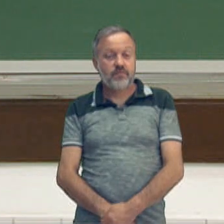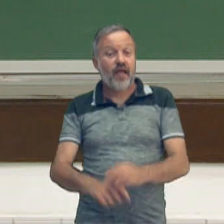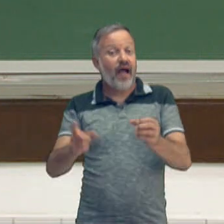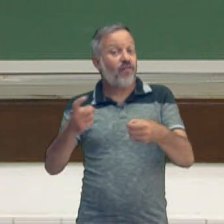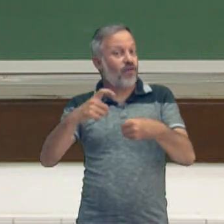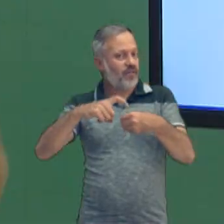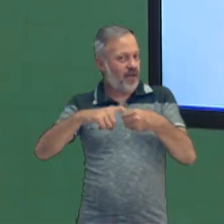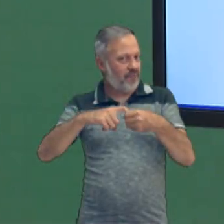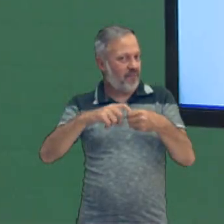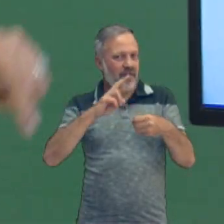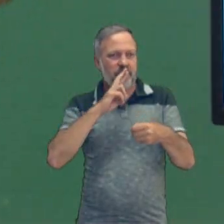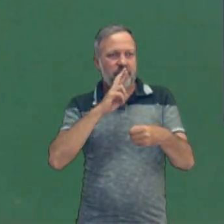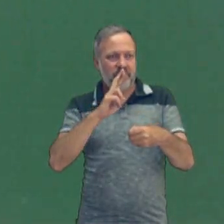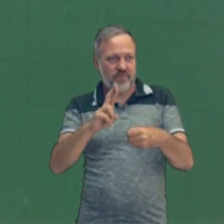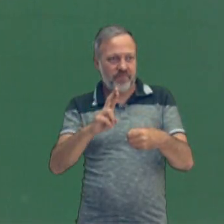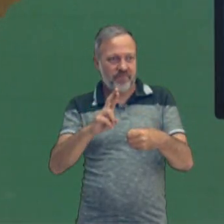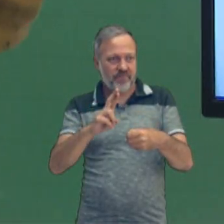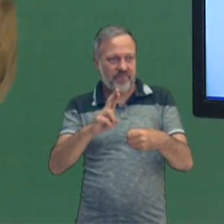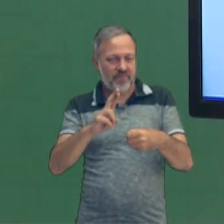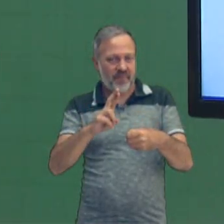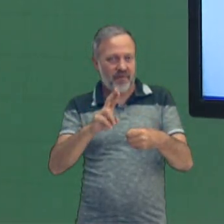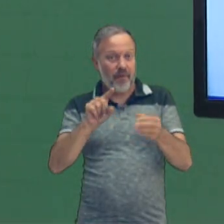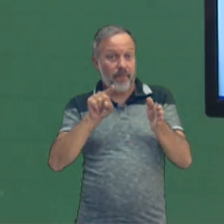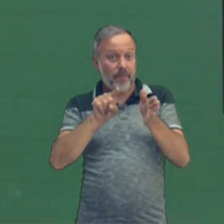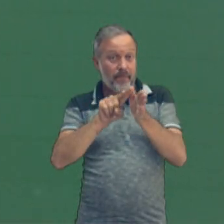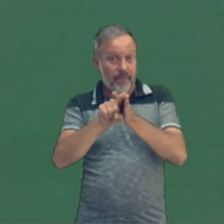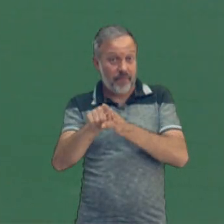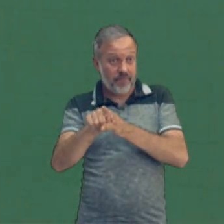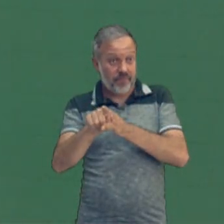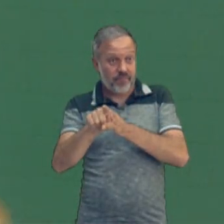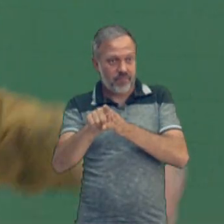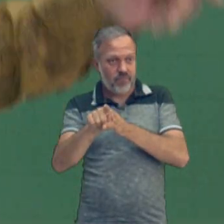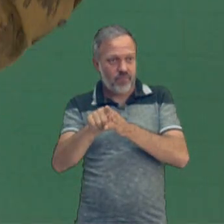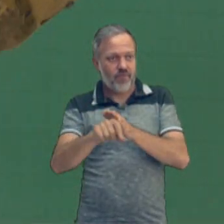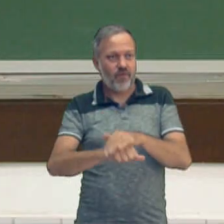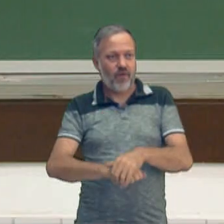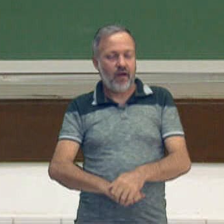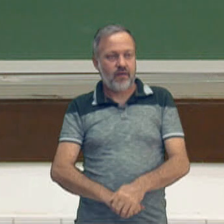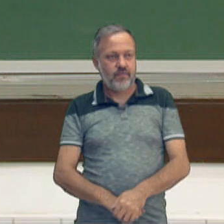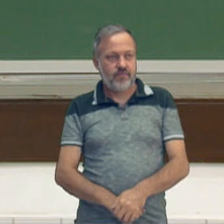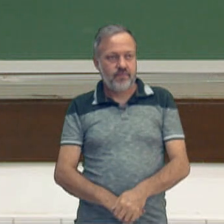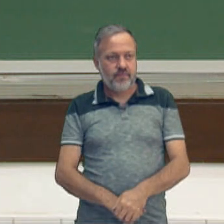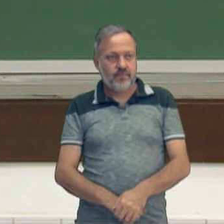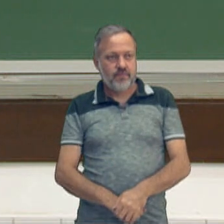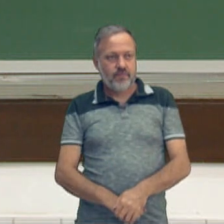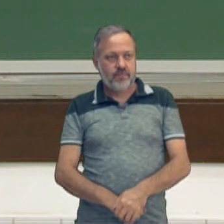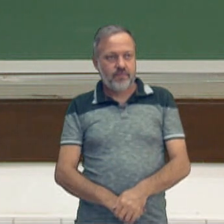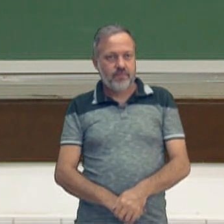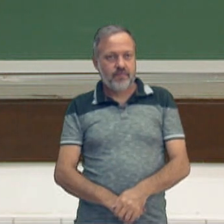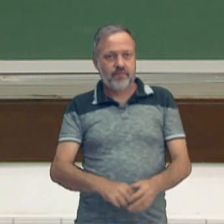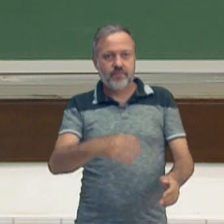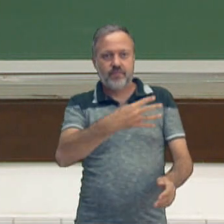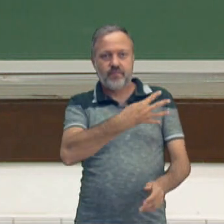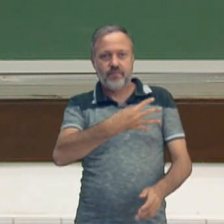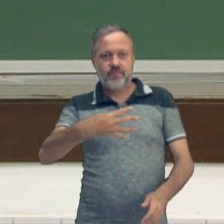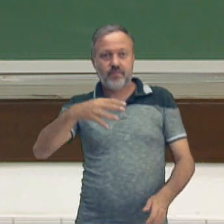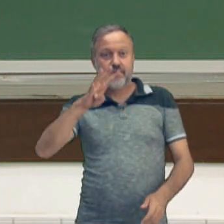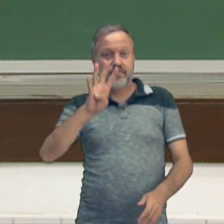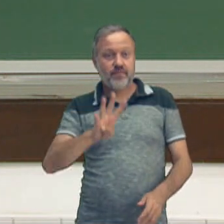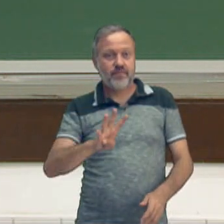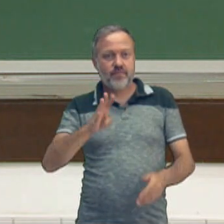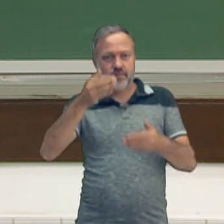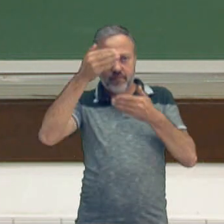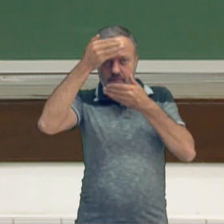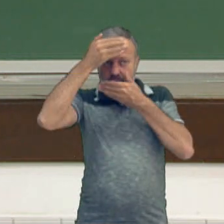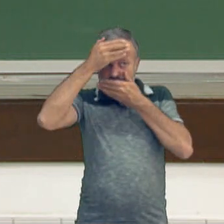voltamos aqui com a resposta do nosso quiz sobre calendários sagrados. O calendário islâmico tem seu marco inicial na